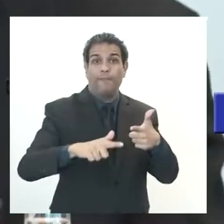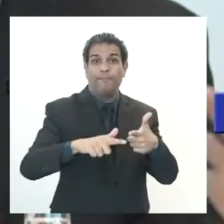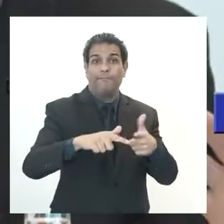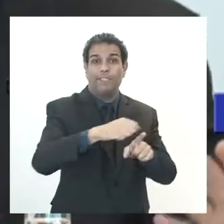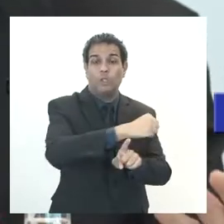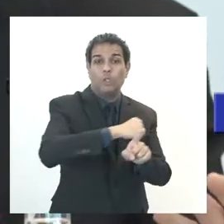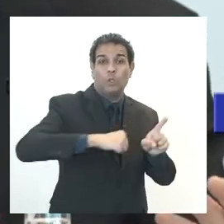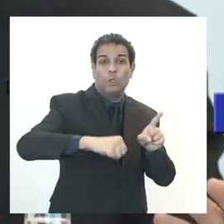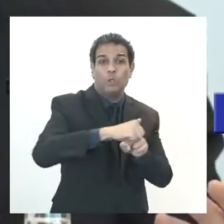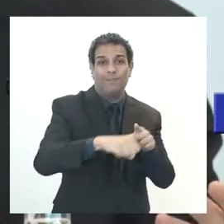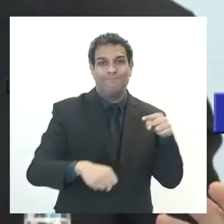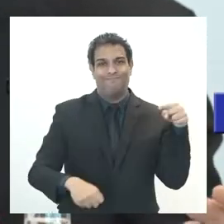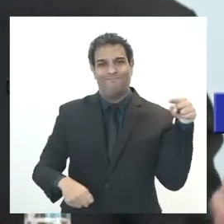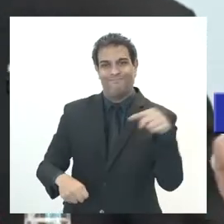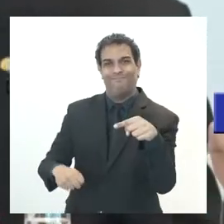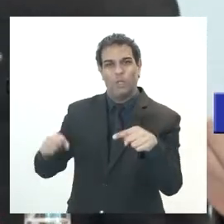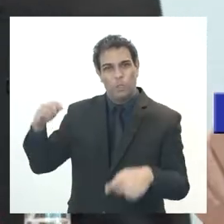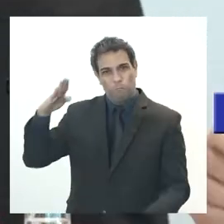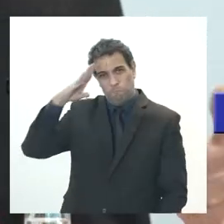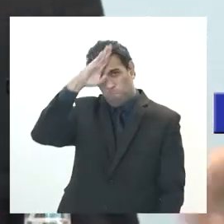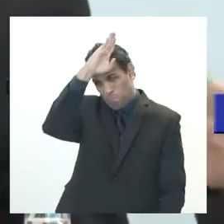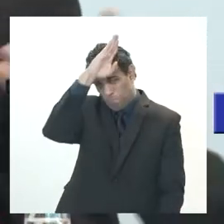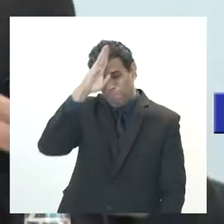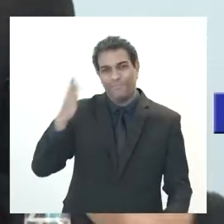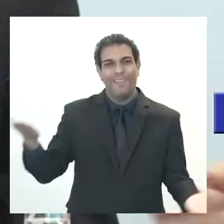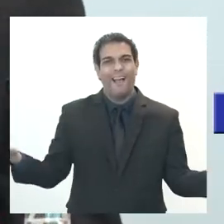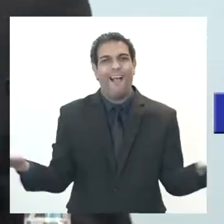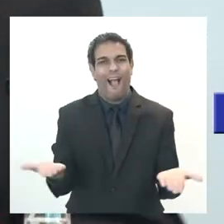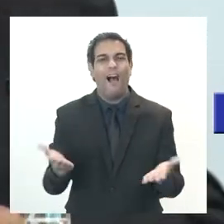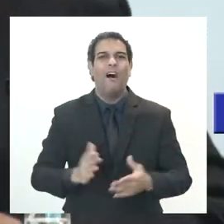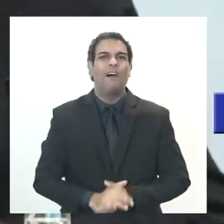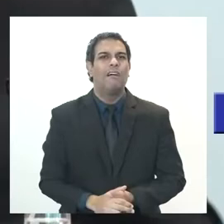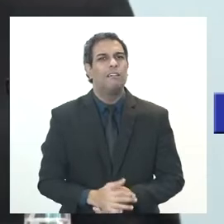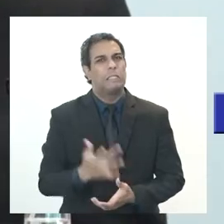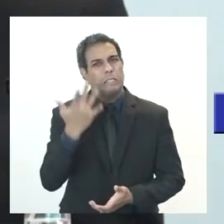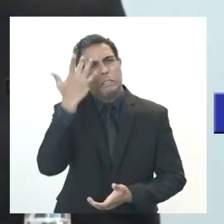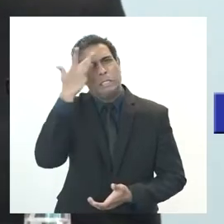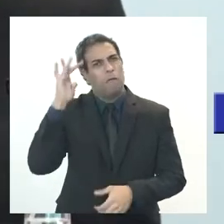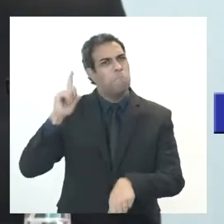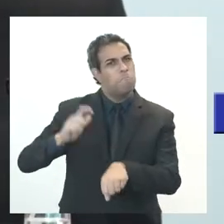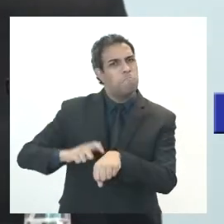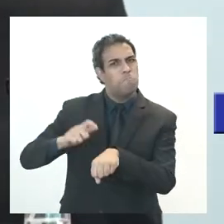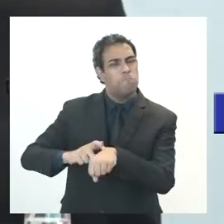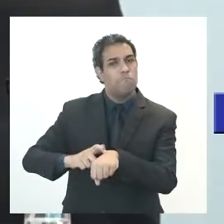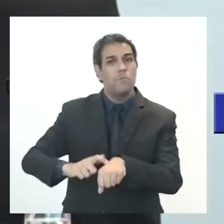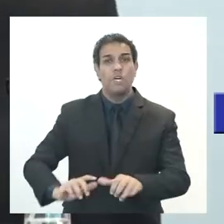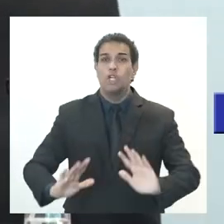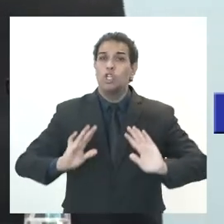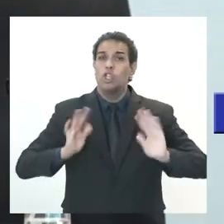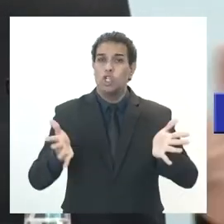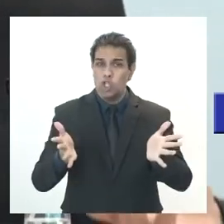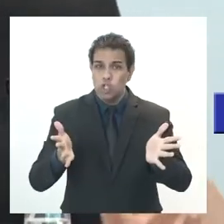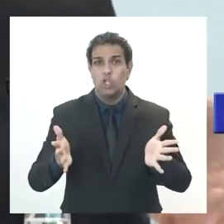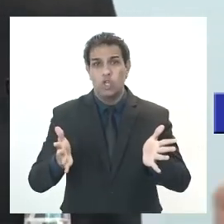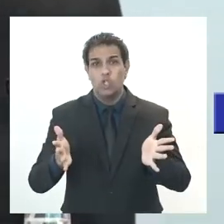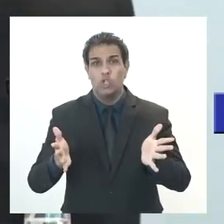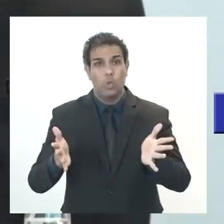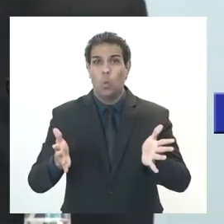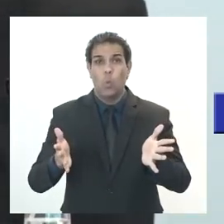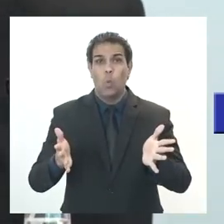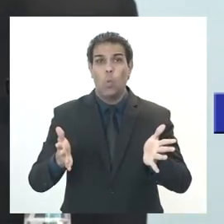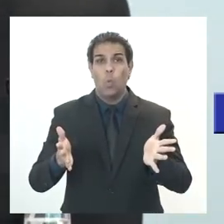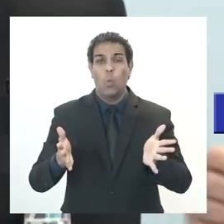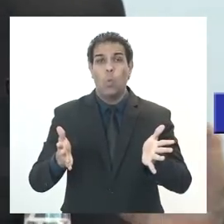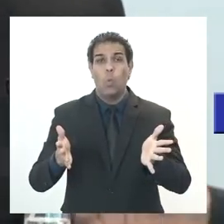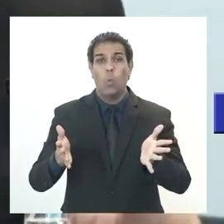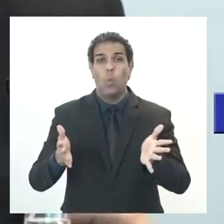é da índole desse governo recentemente Já tem um tempo não sei como que precisão que saiu é Sisu ler ou